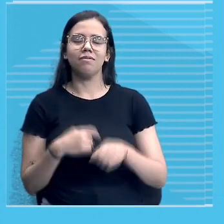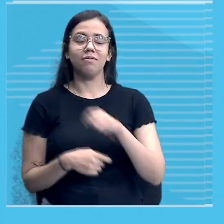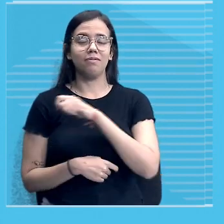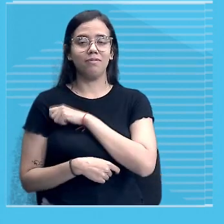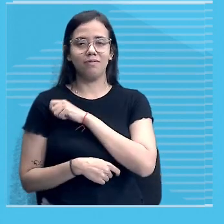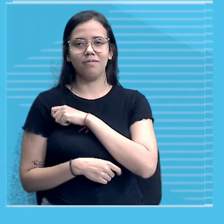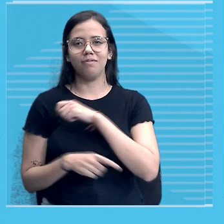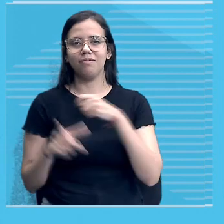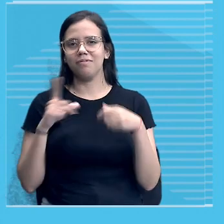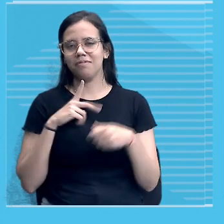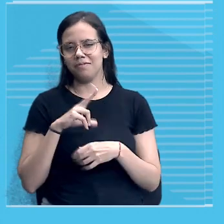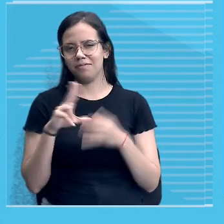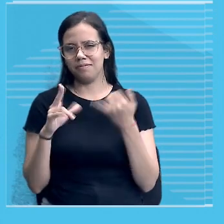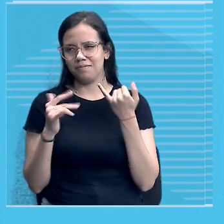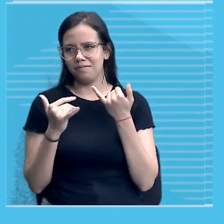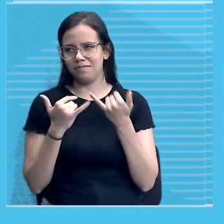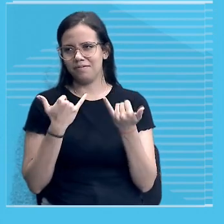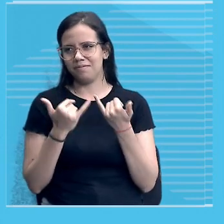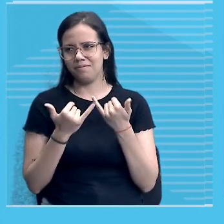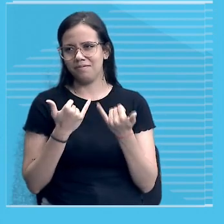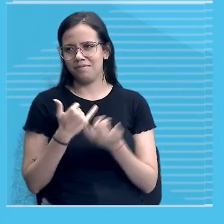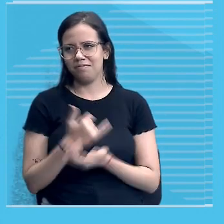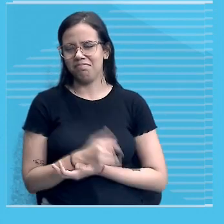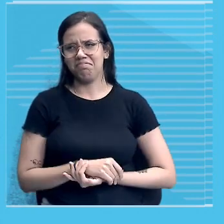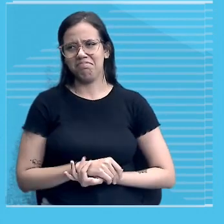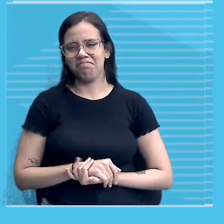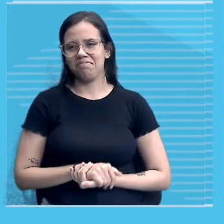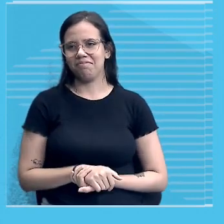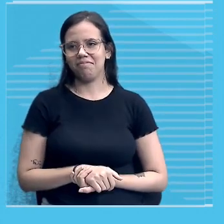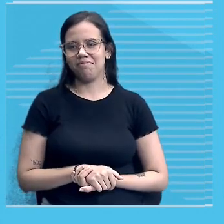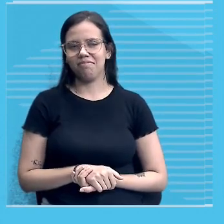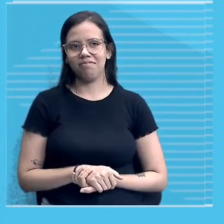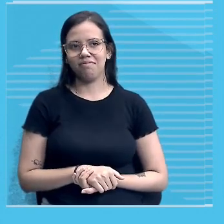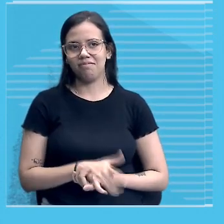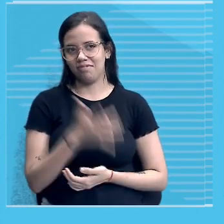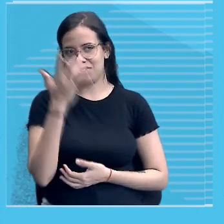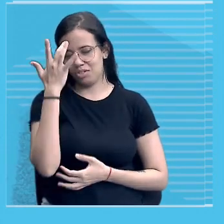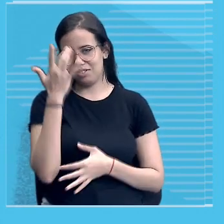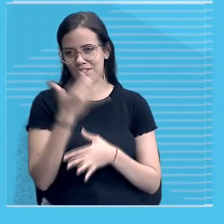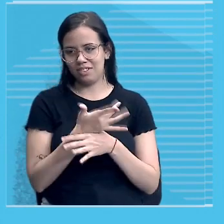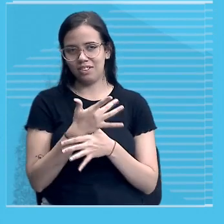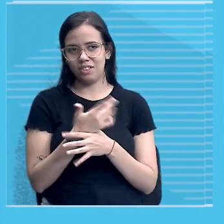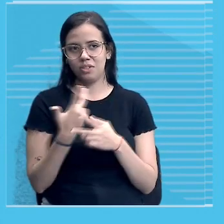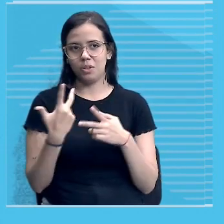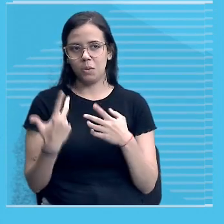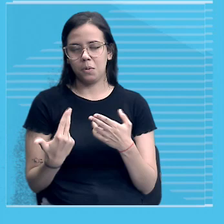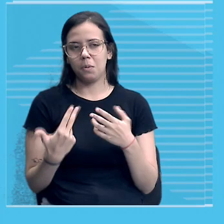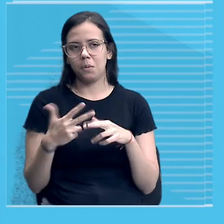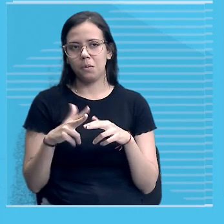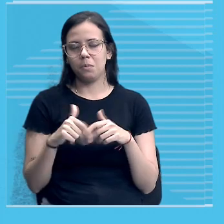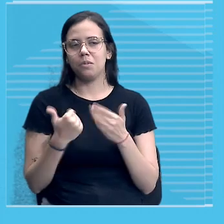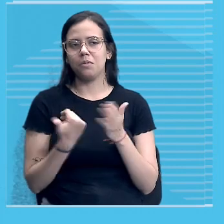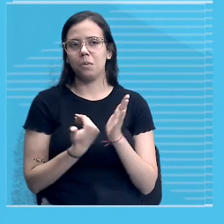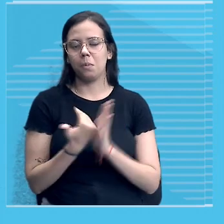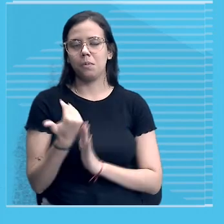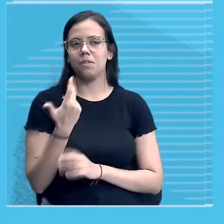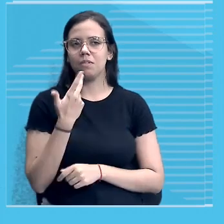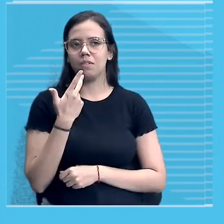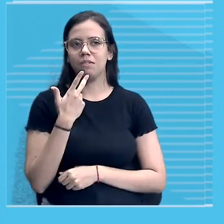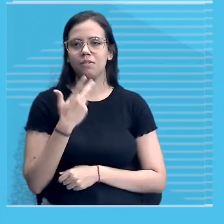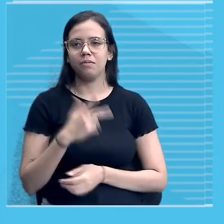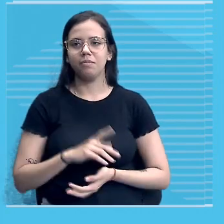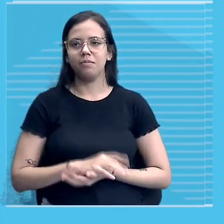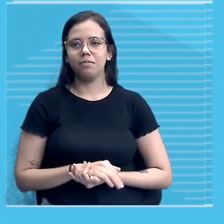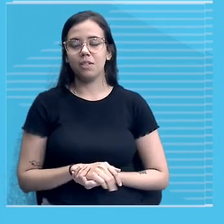Rodrigues e Regiane Santos eu acho que vocês são da mesma cidade Eu sei disso que eu vi lá no início disseram